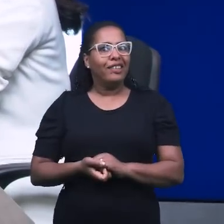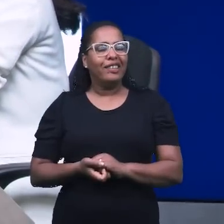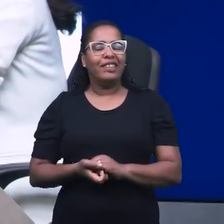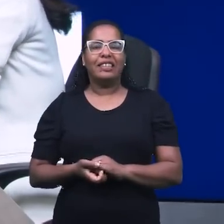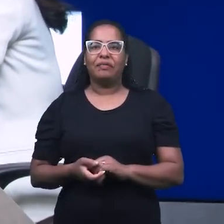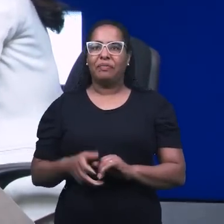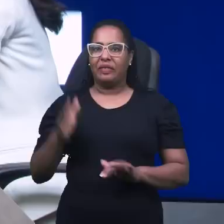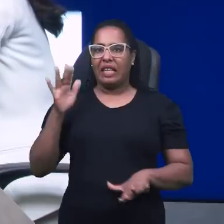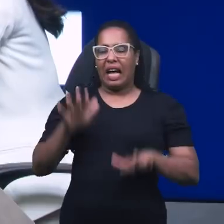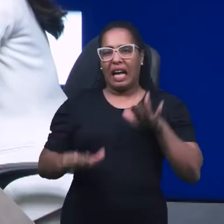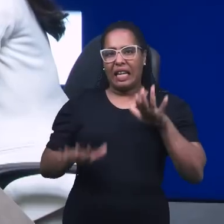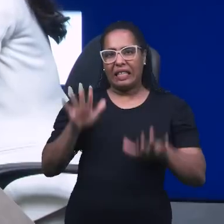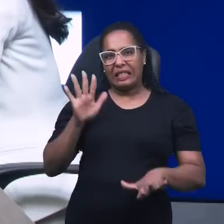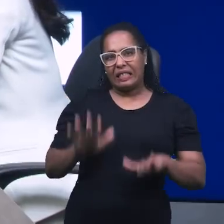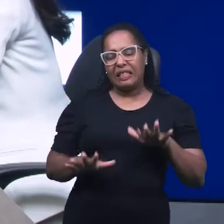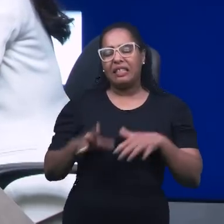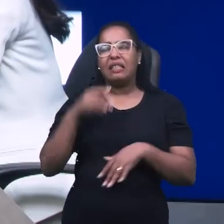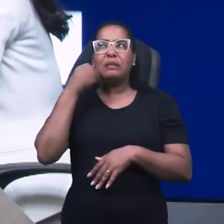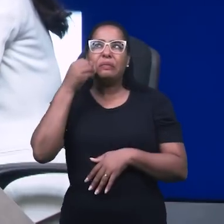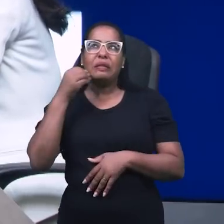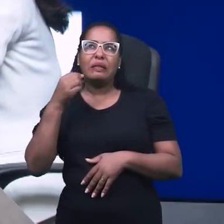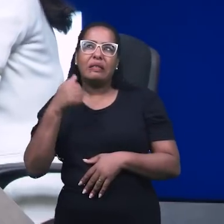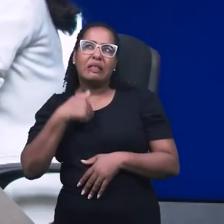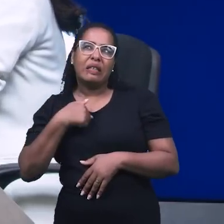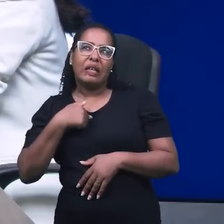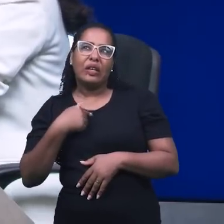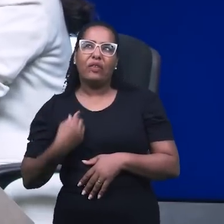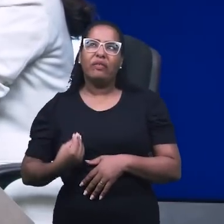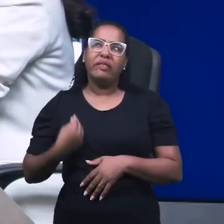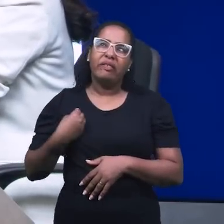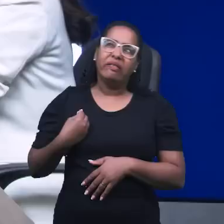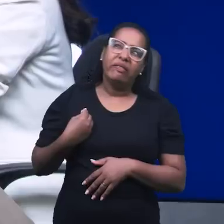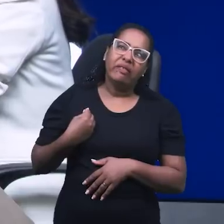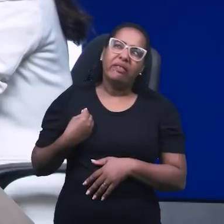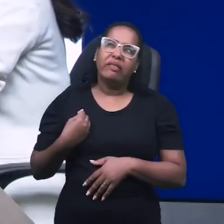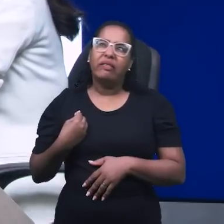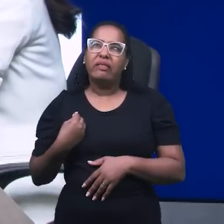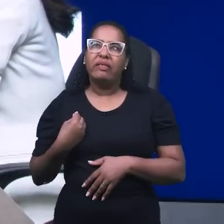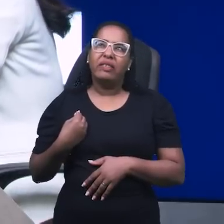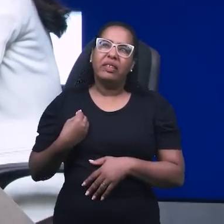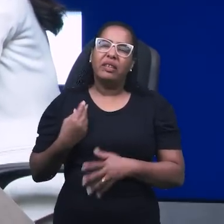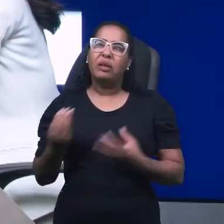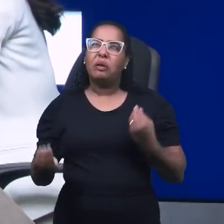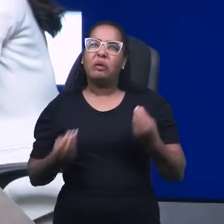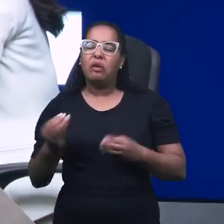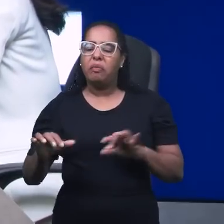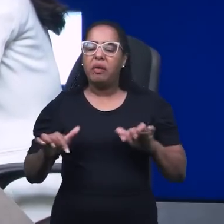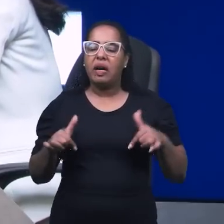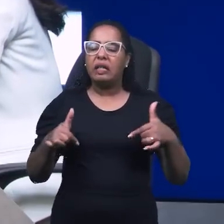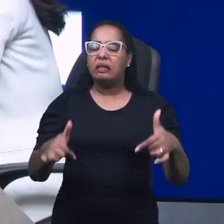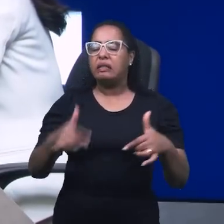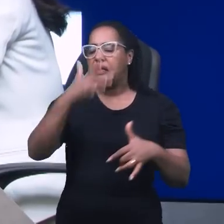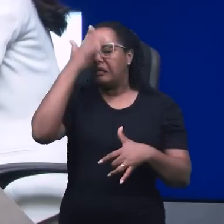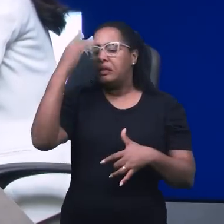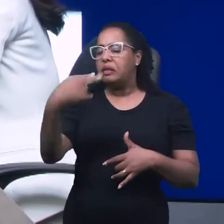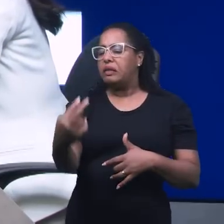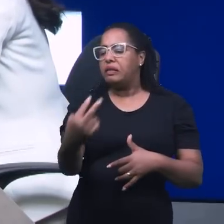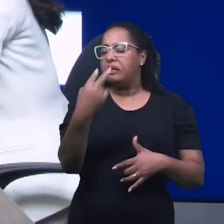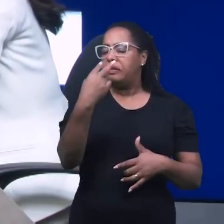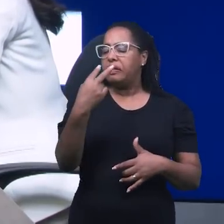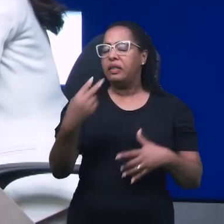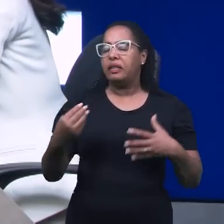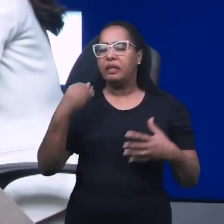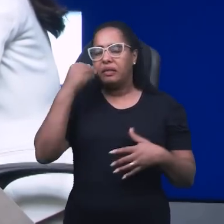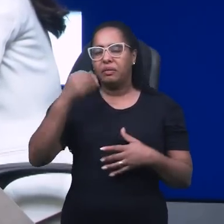assim, mas foi uma experiência que eu vivi, será que... Como será o efeito as pessoas ouvirem a